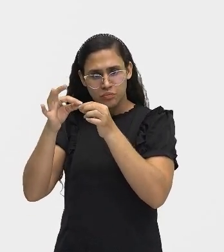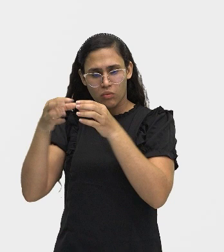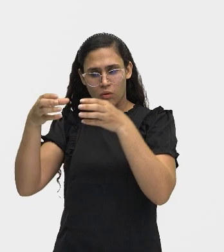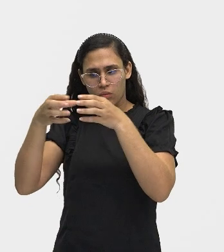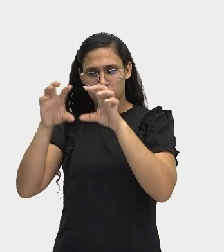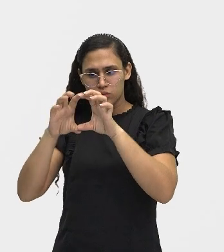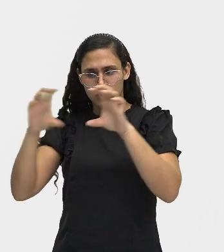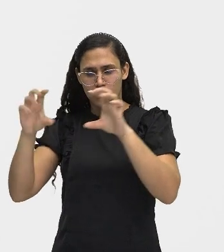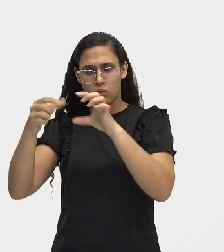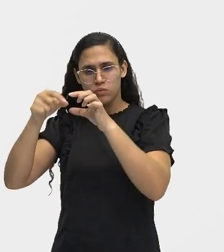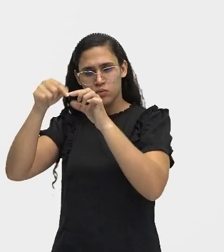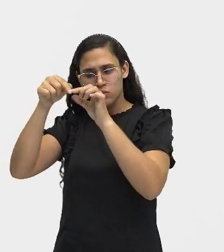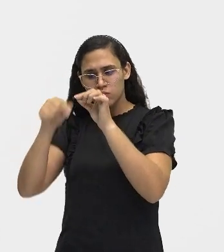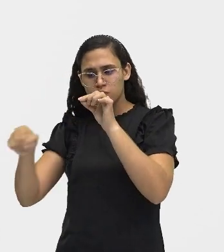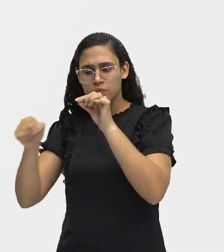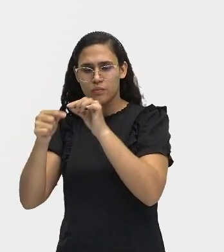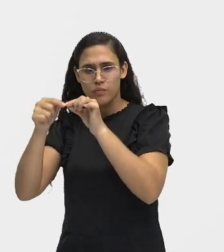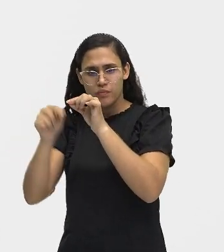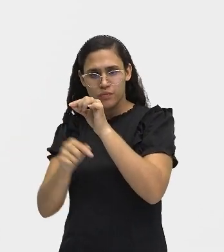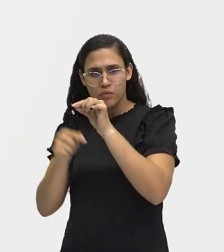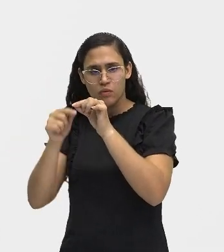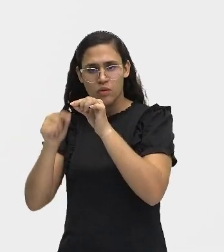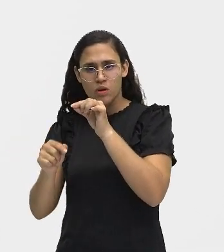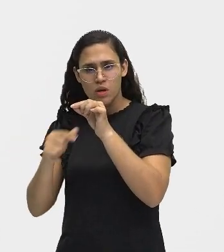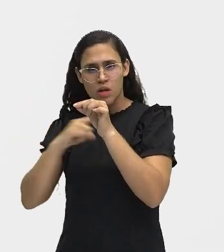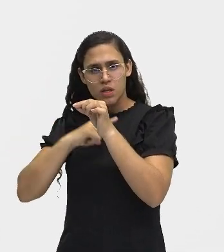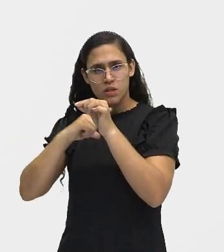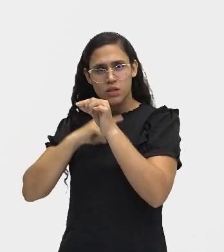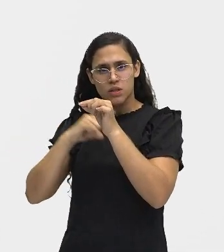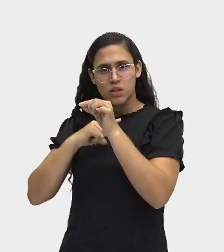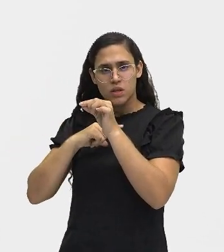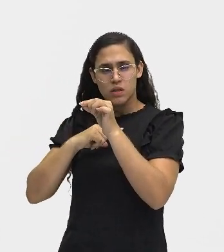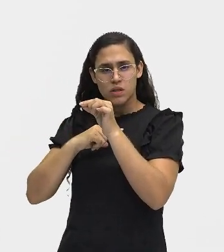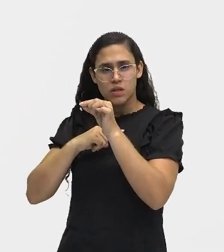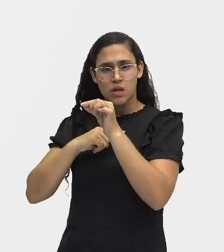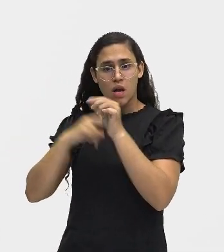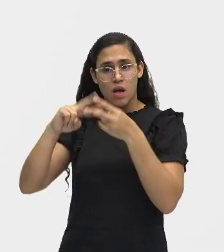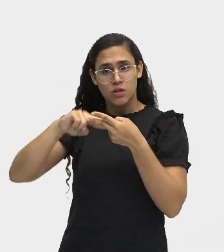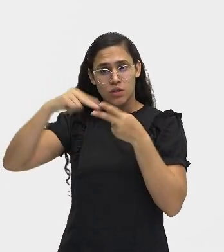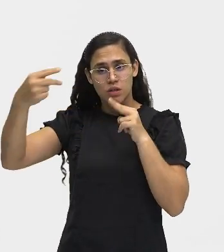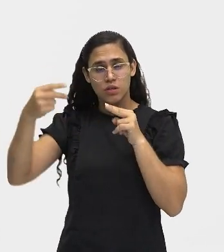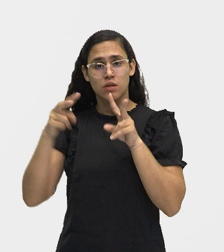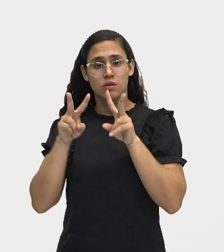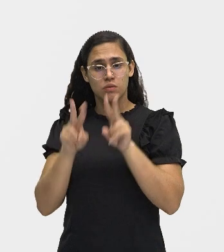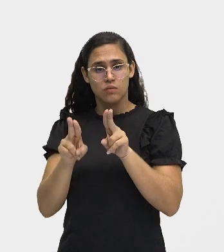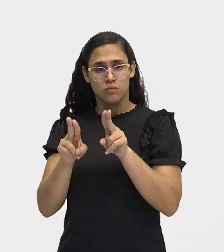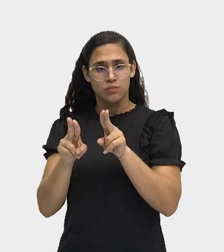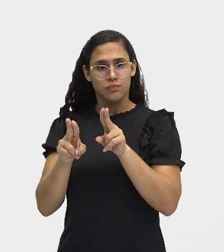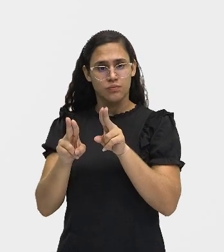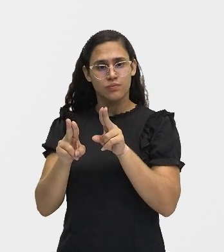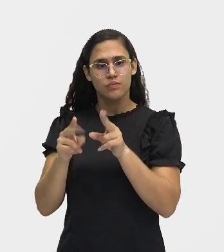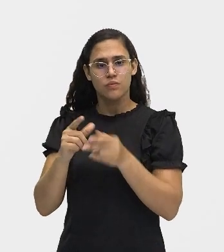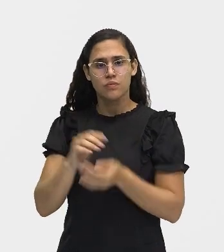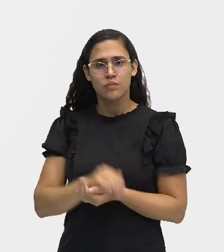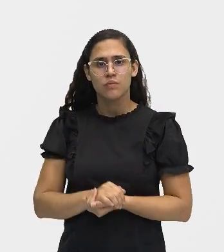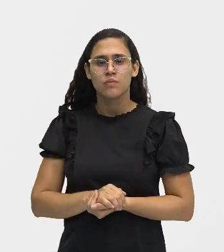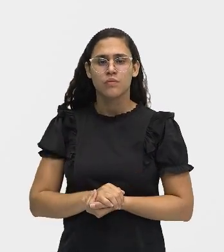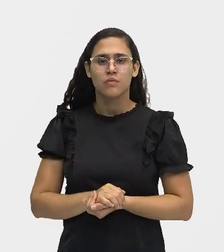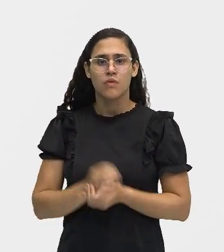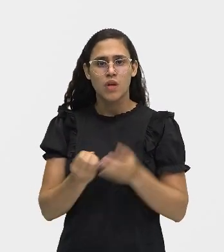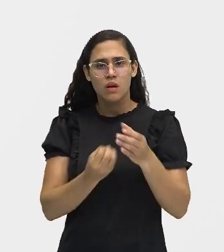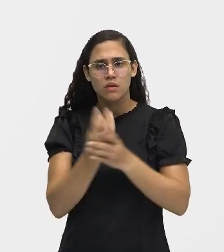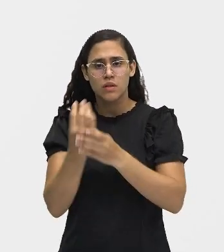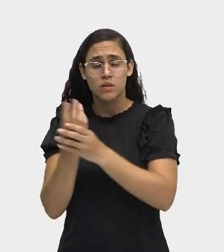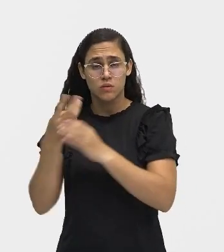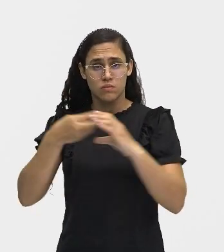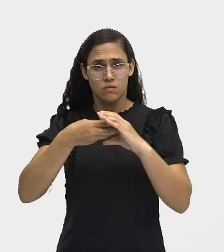né? E aí o que acontece? A gente tem a mesma origem genética, né? Então o mesmo gene vai dar origem a essas células